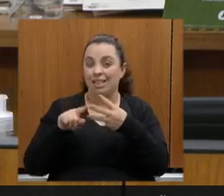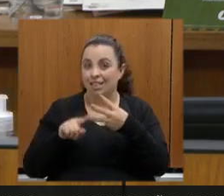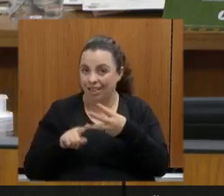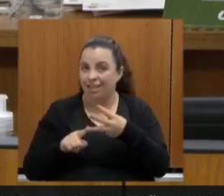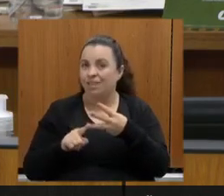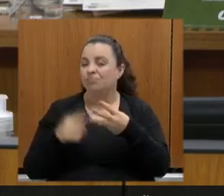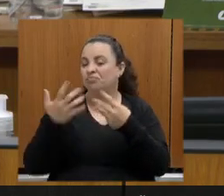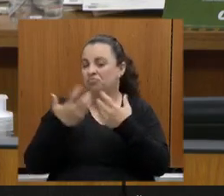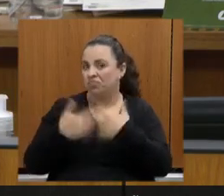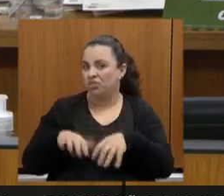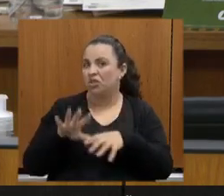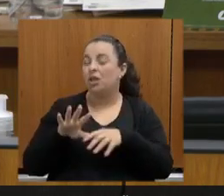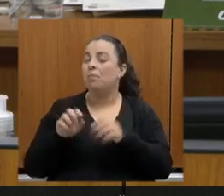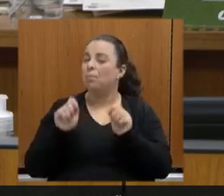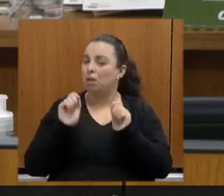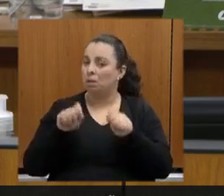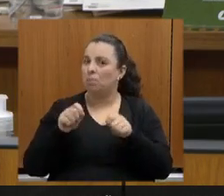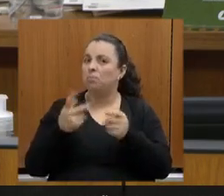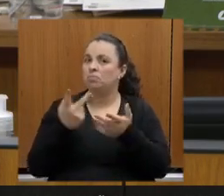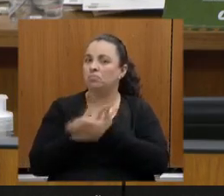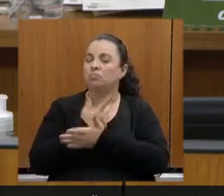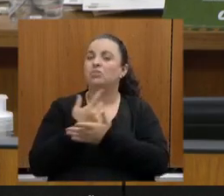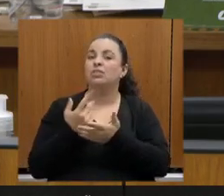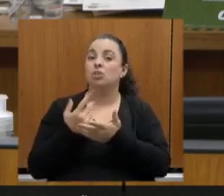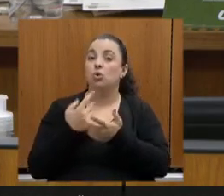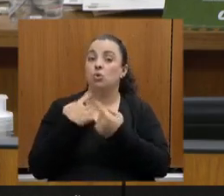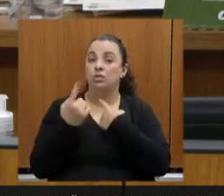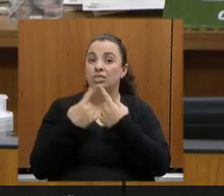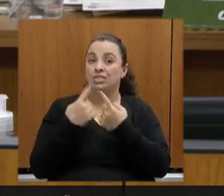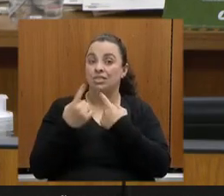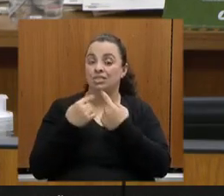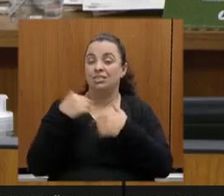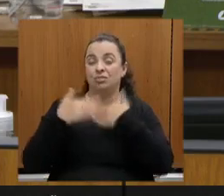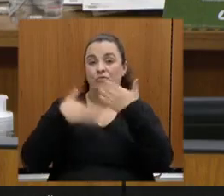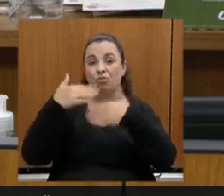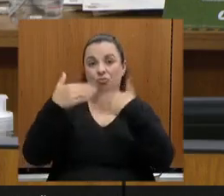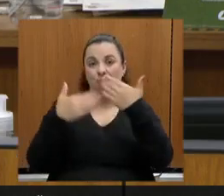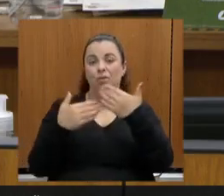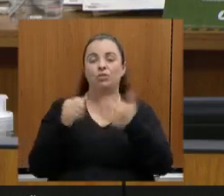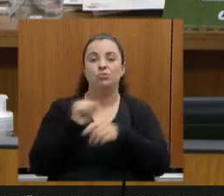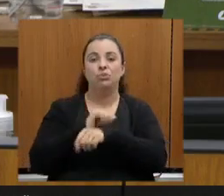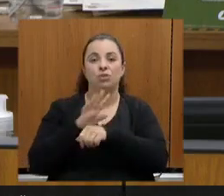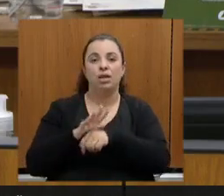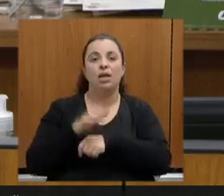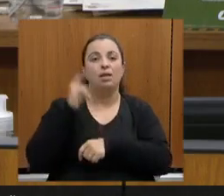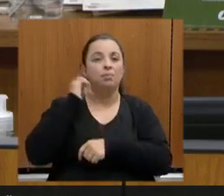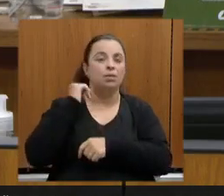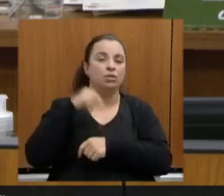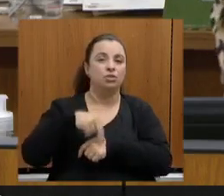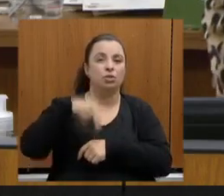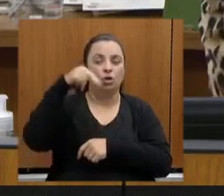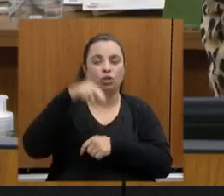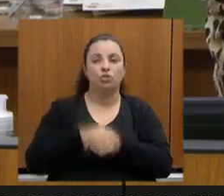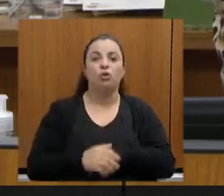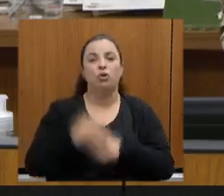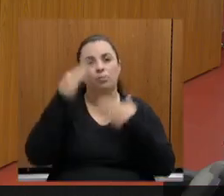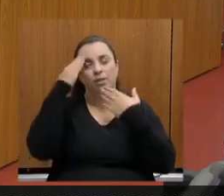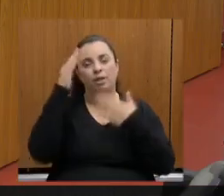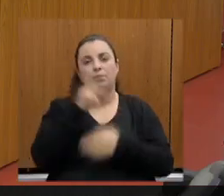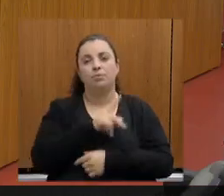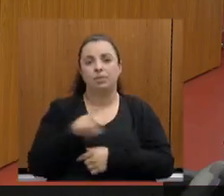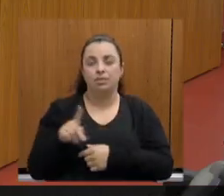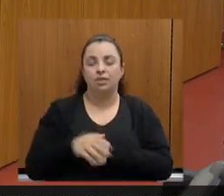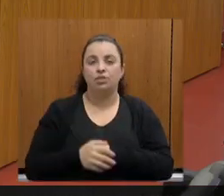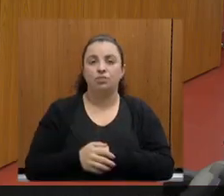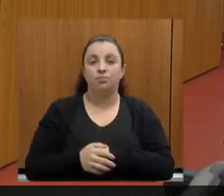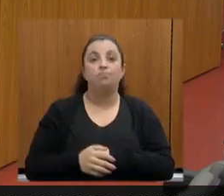para que possa transportar o desenvolvimento de Montes Claros norte-mineiro Obrigado Presidente agradecemos a